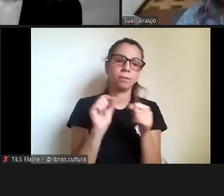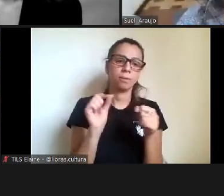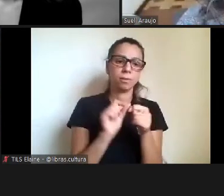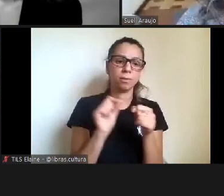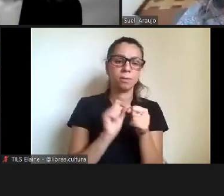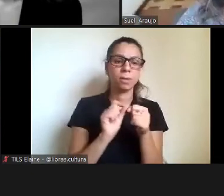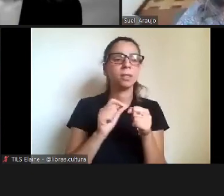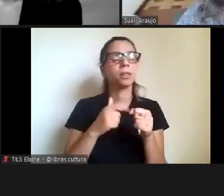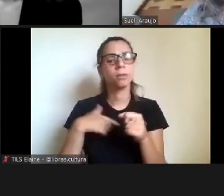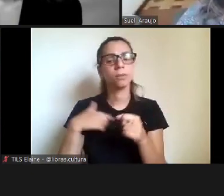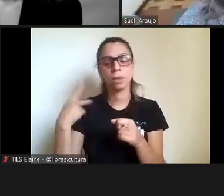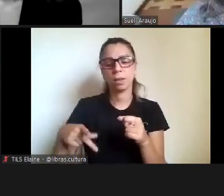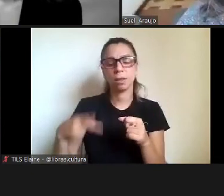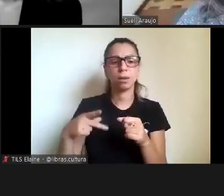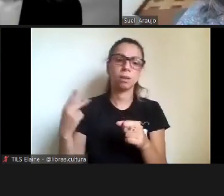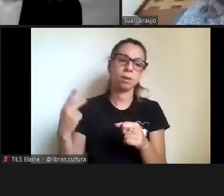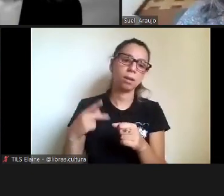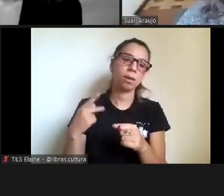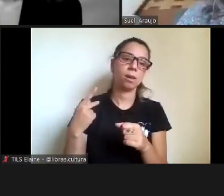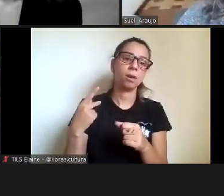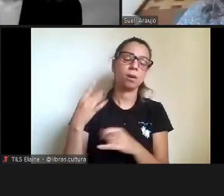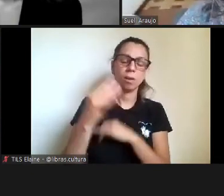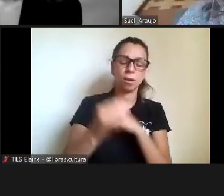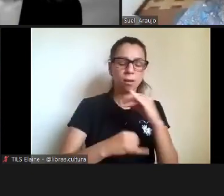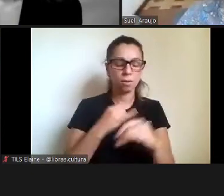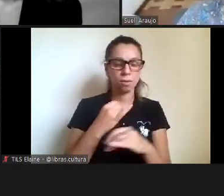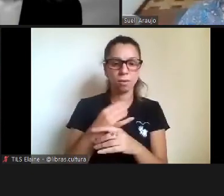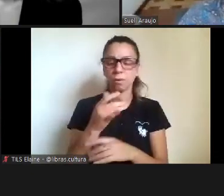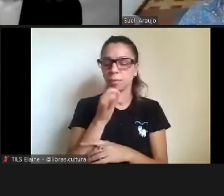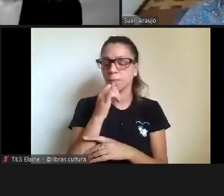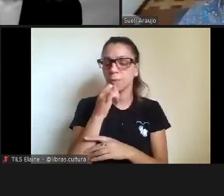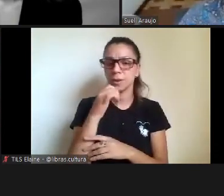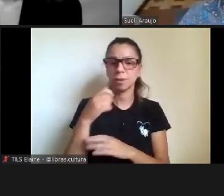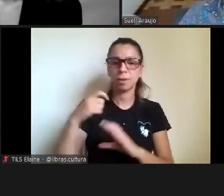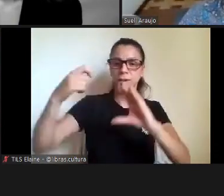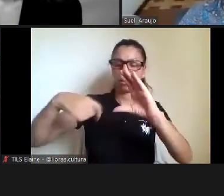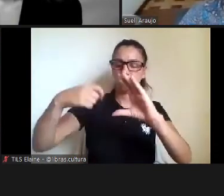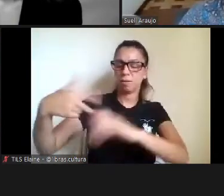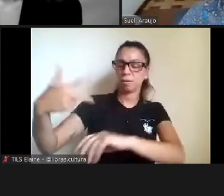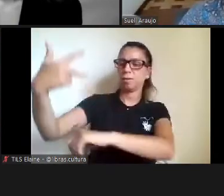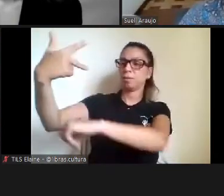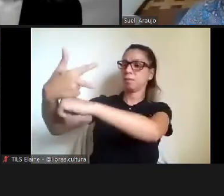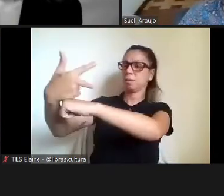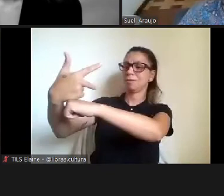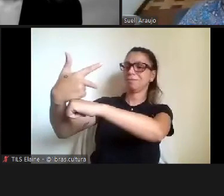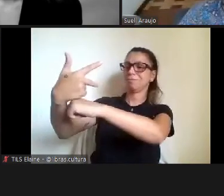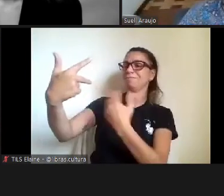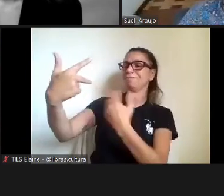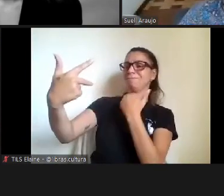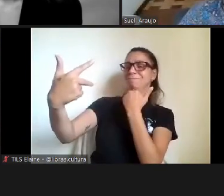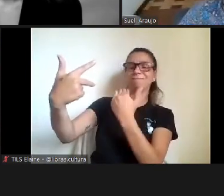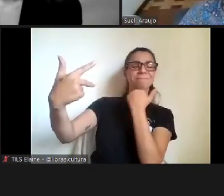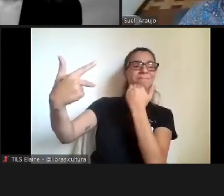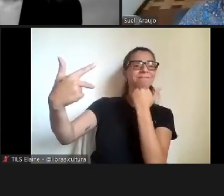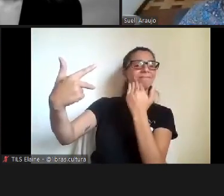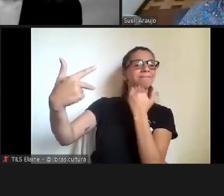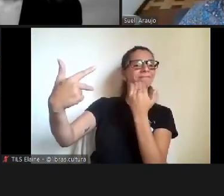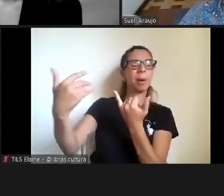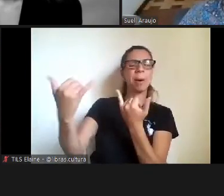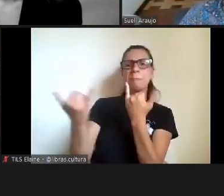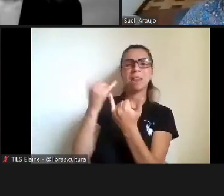online. Cada vez que eu vejo uma câmera posicionada na minha frente, eu ainda não consigo achar que eu estou fazendo teatro ali.